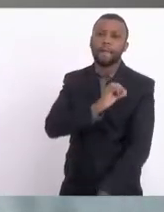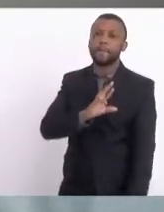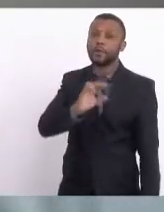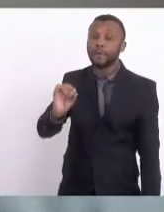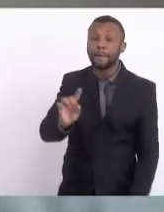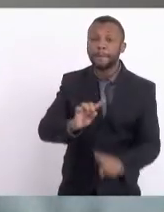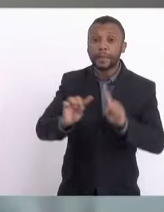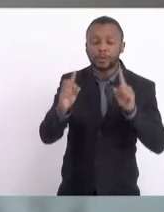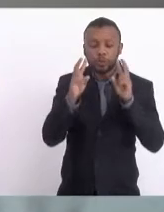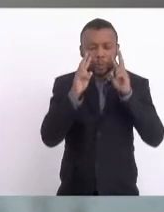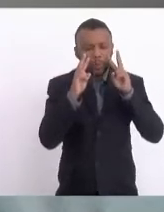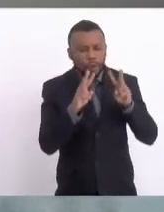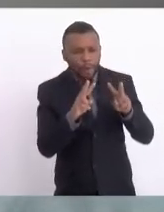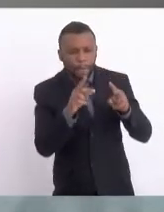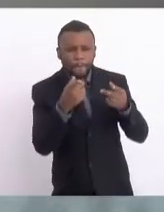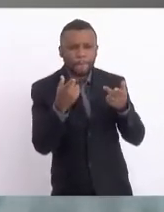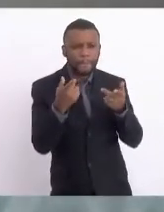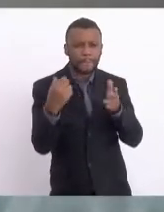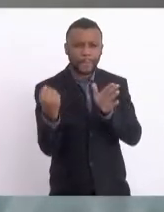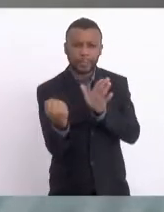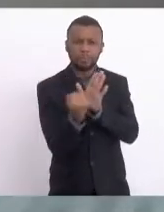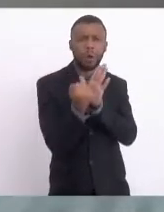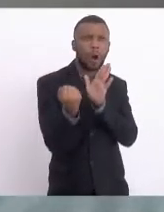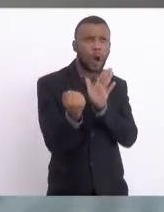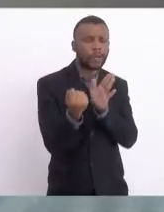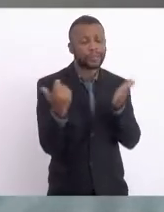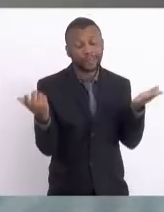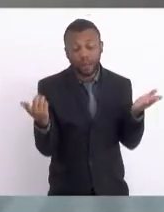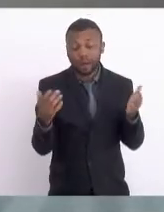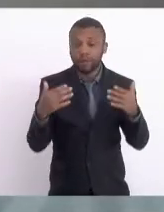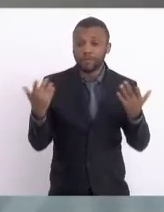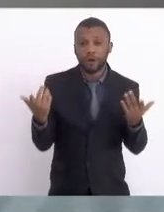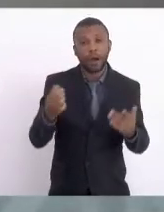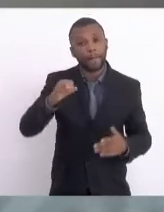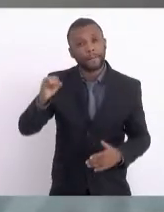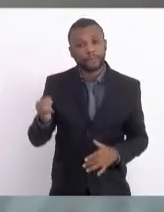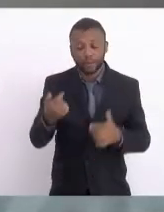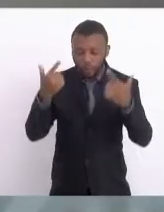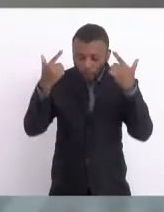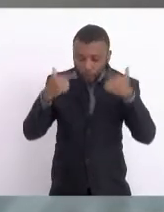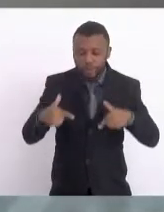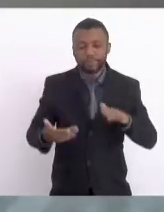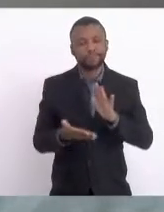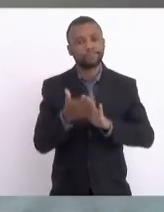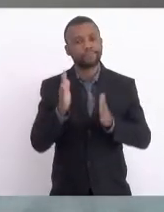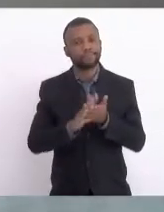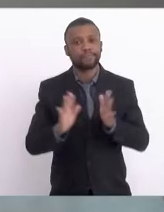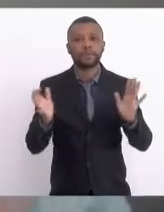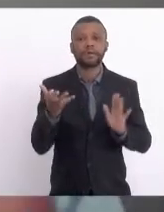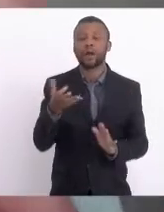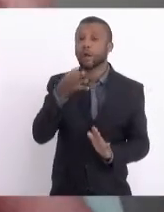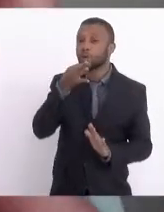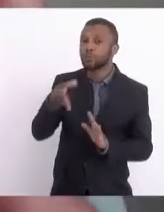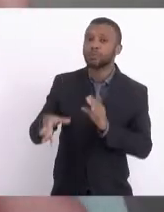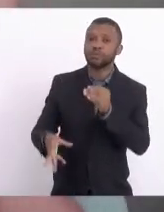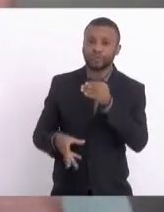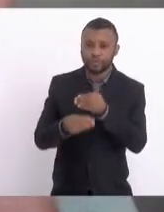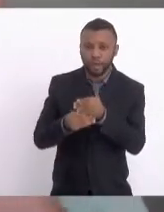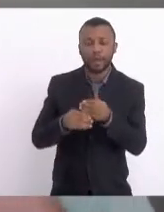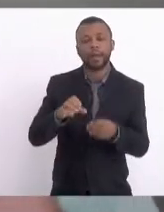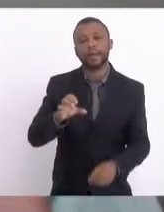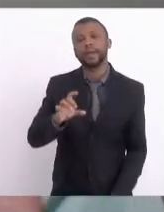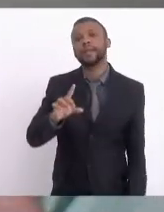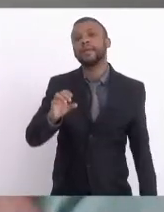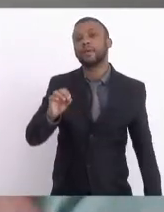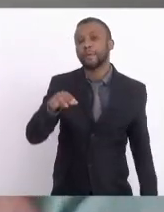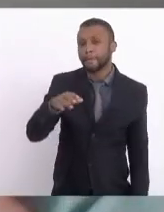que seja um patrimônio material. Então, eu vou me abster dessa votação e quero sugerir ao deputado Eleomar Coelho, presidente da